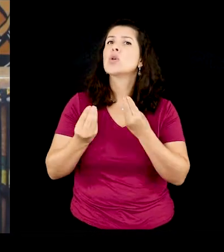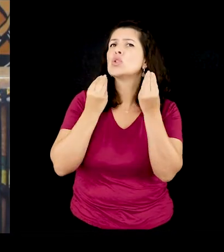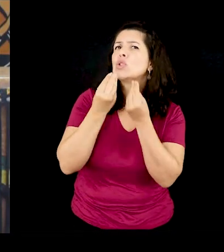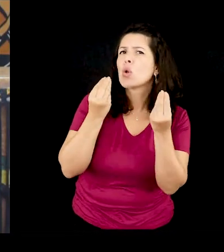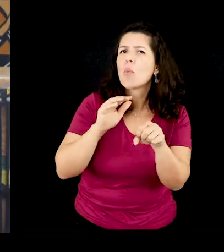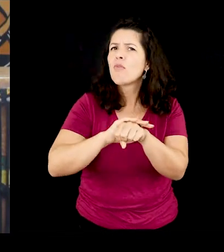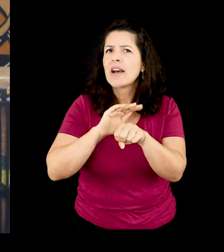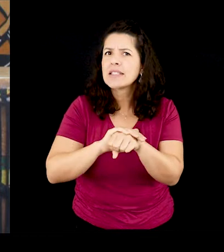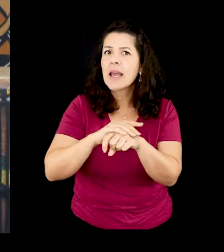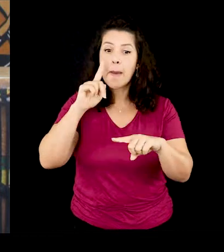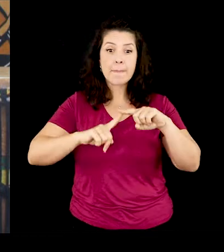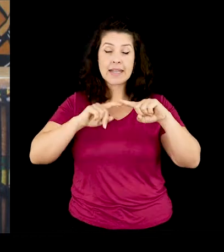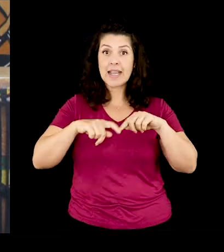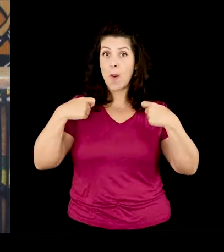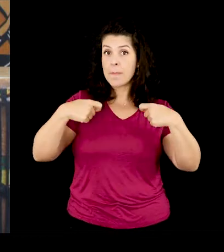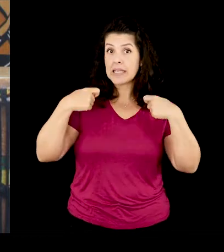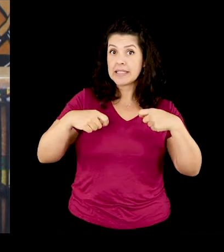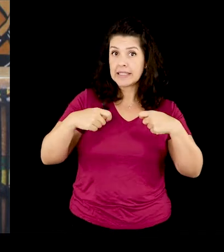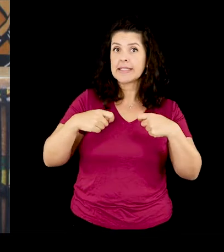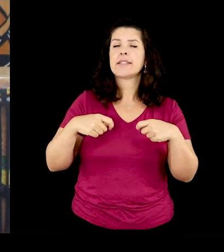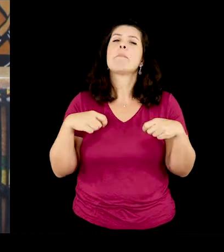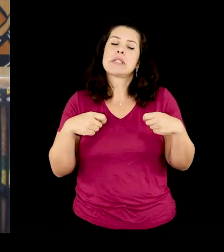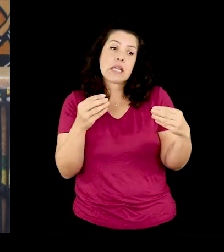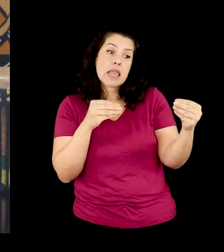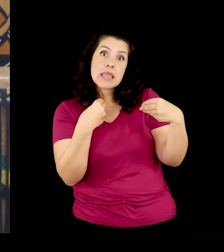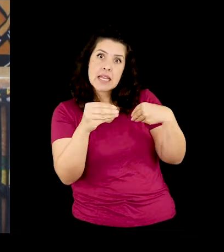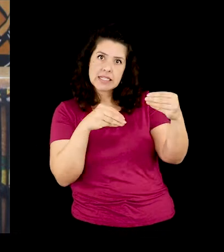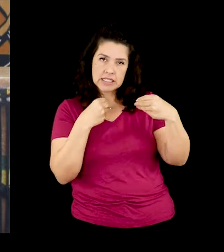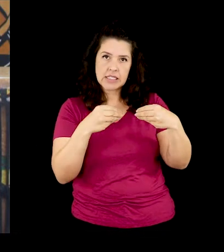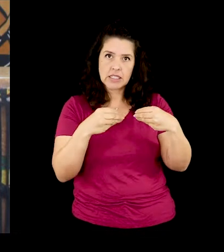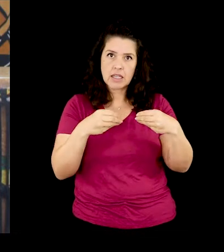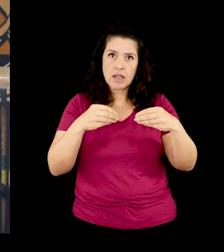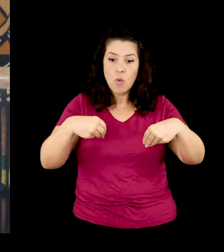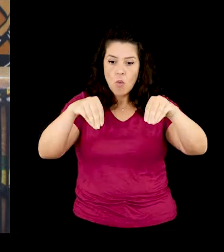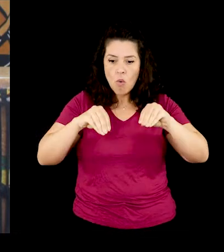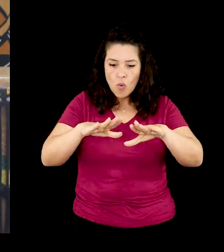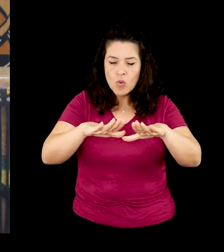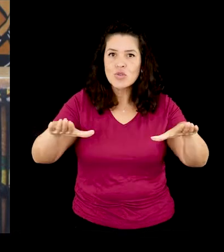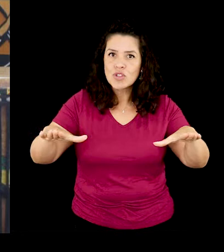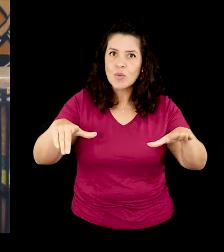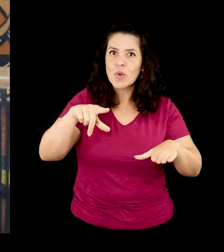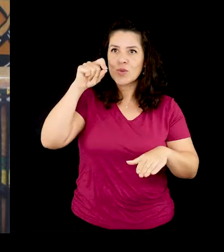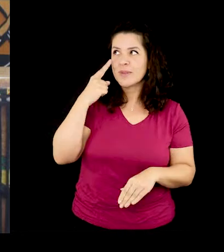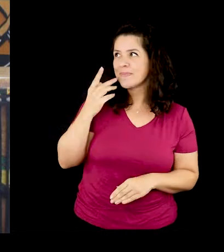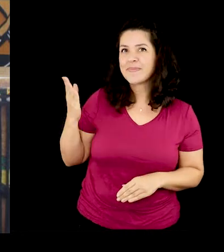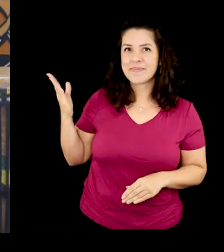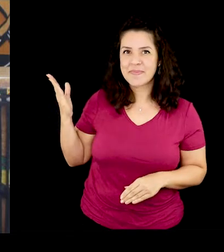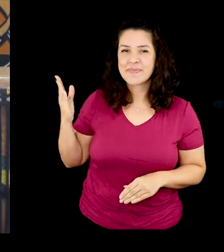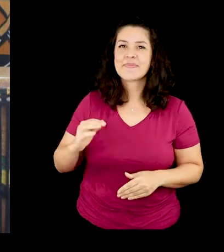guarda-chuva, vocês também vão precisar de um tecido para forrar no chão. Eu escolhi esse aqui.